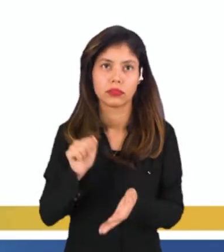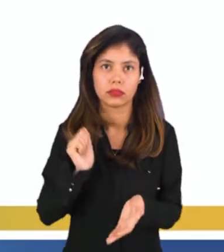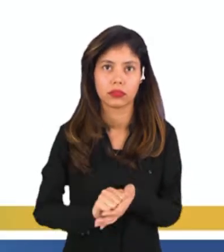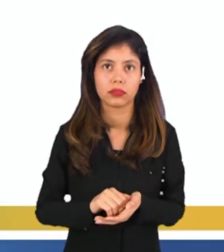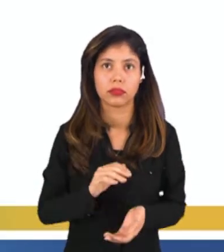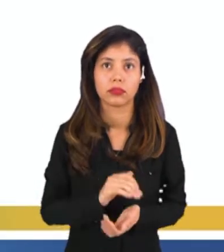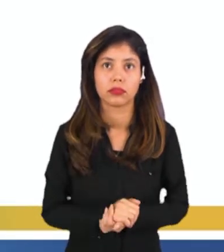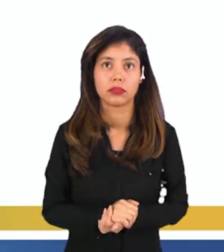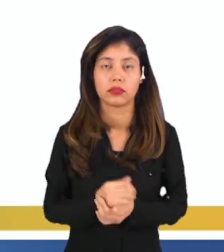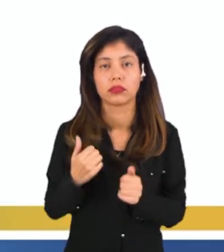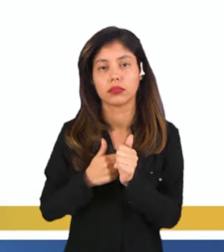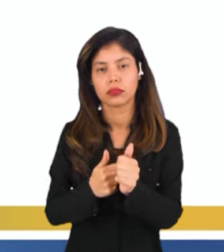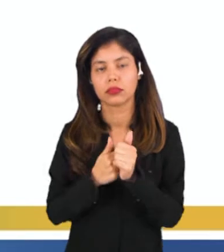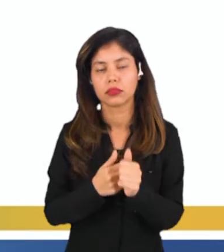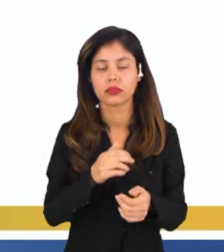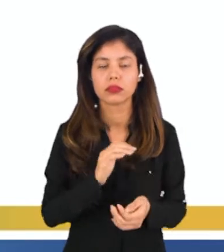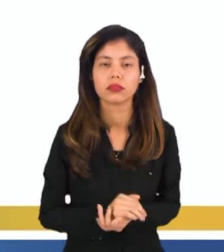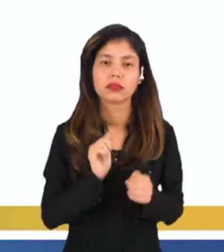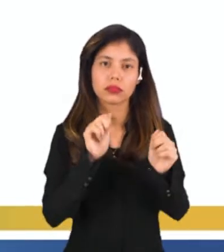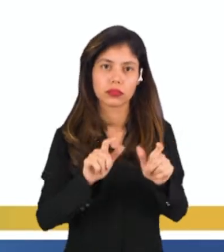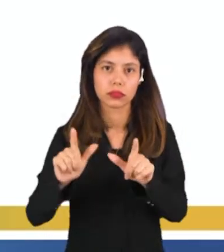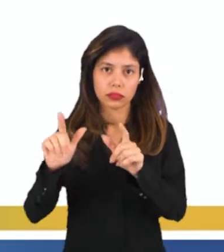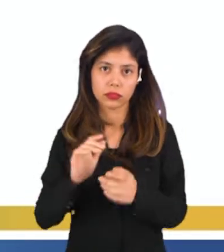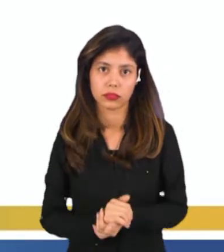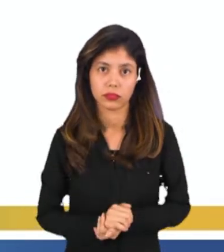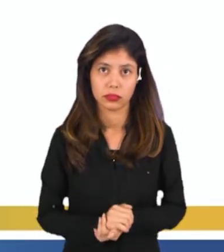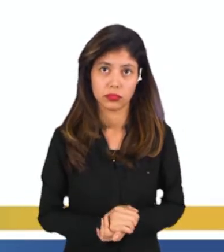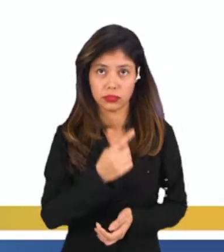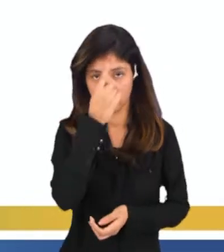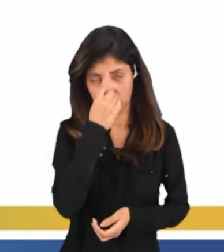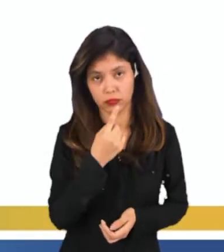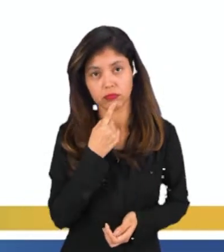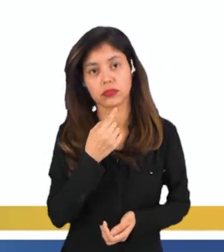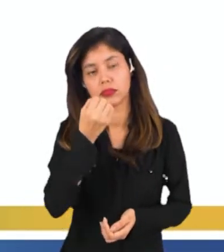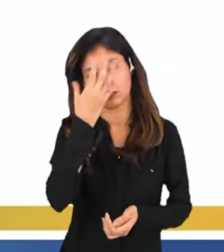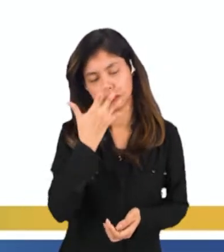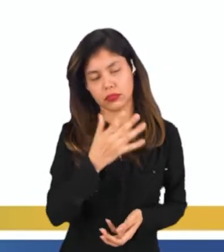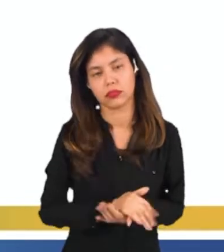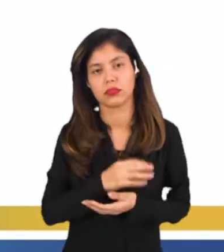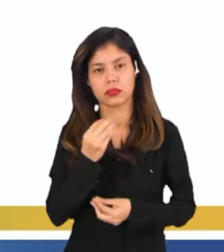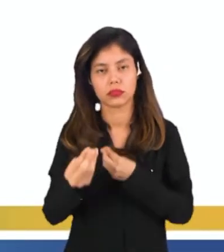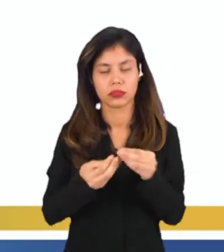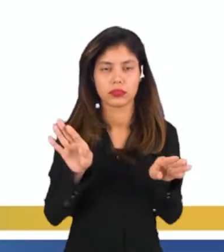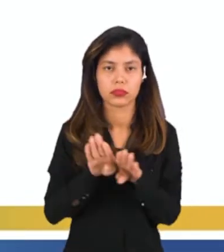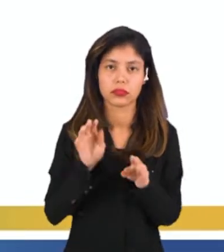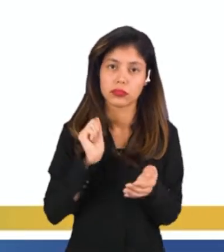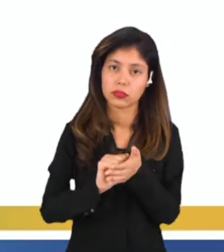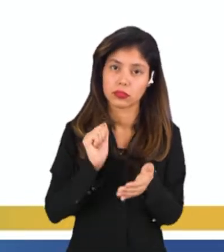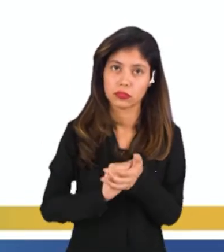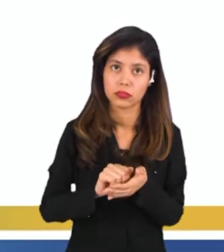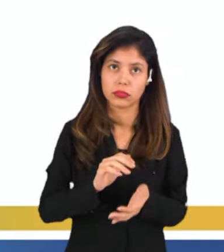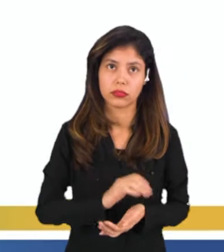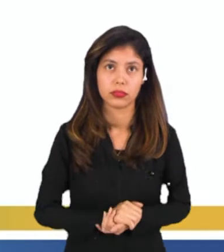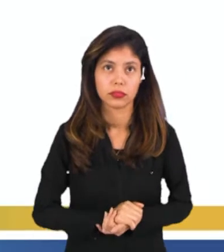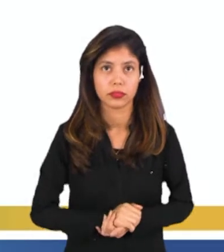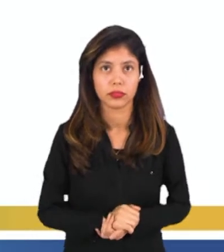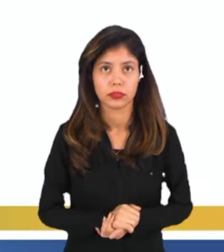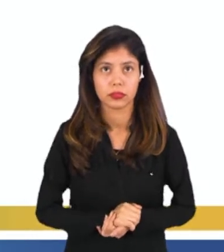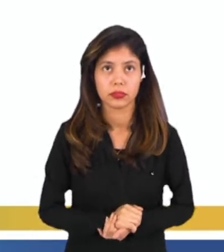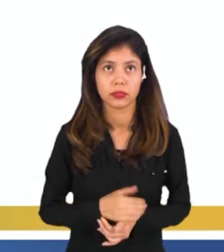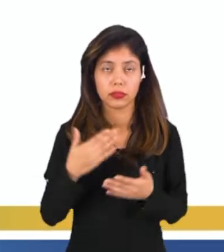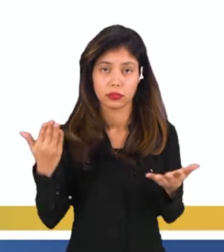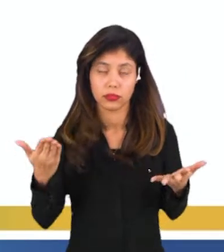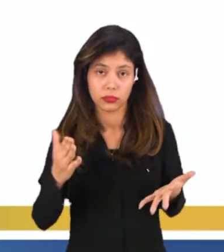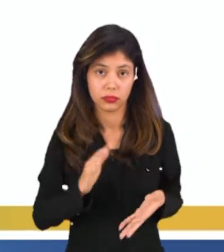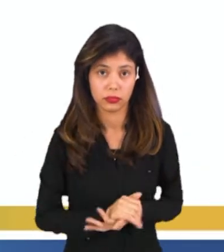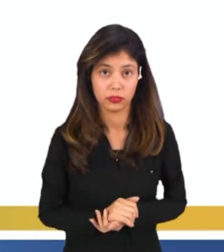y podemos acompañar en el slide tanto su imagen, su foto, como su asignatura. Vamos para o português?